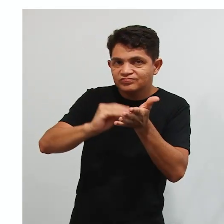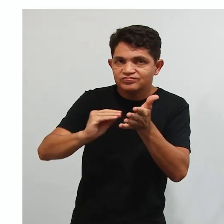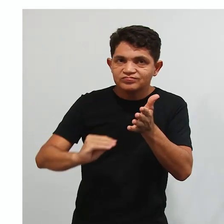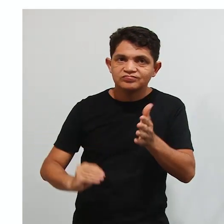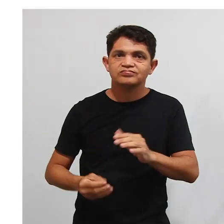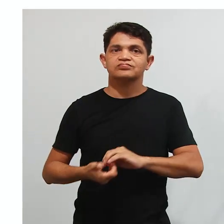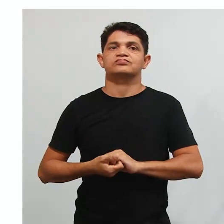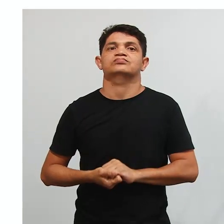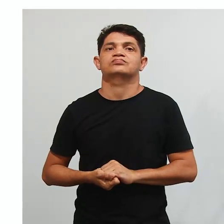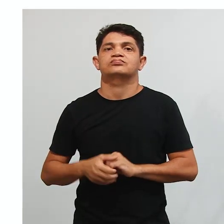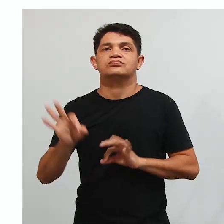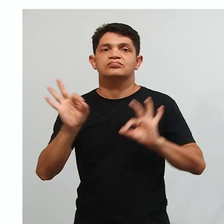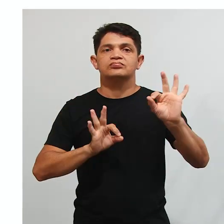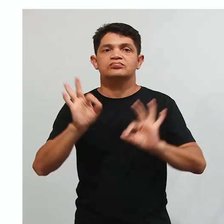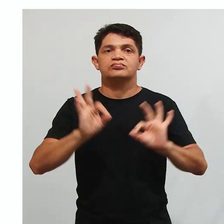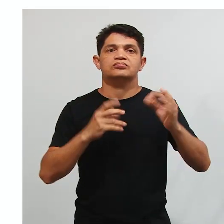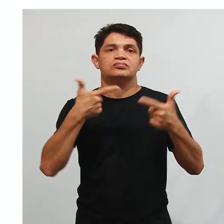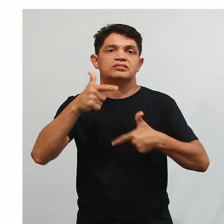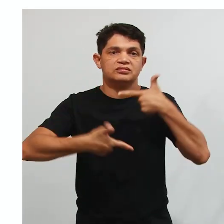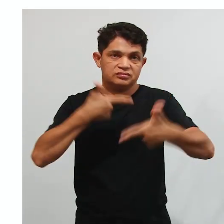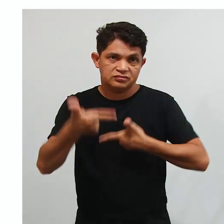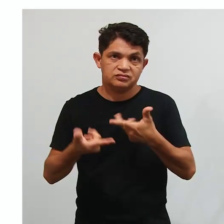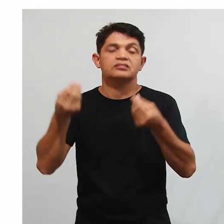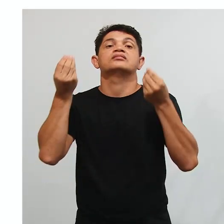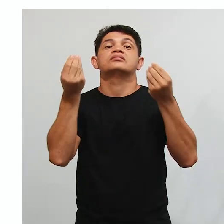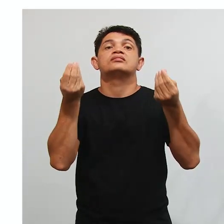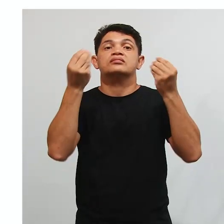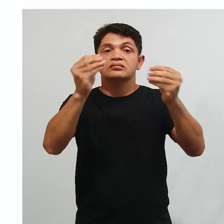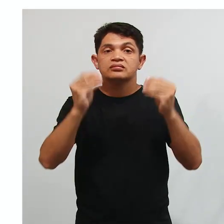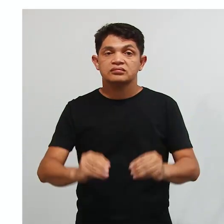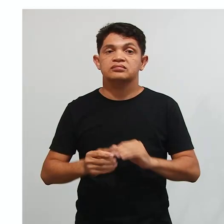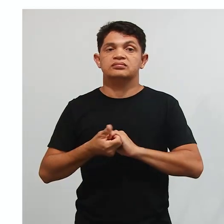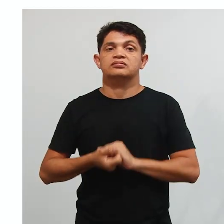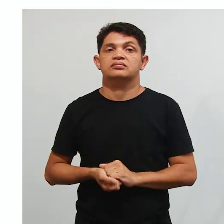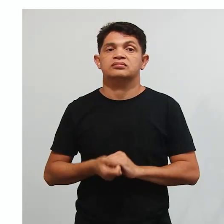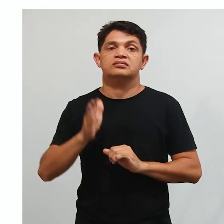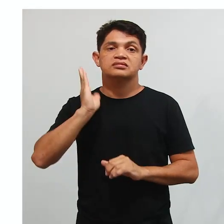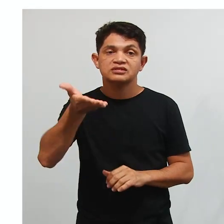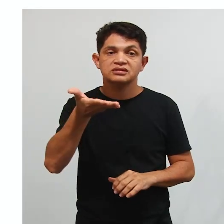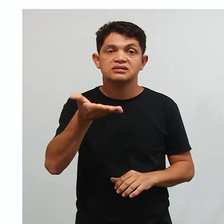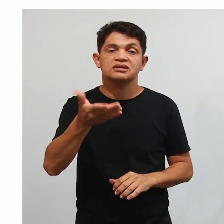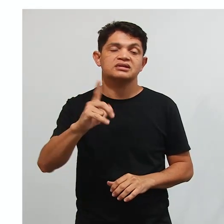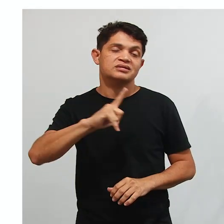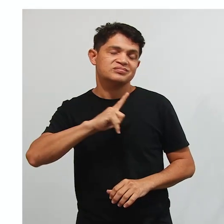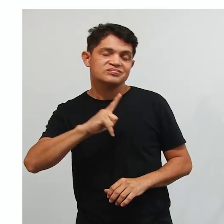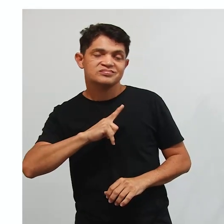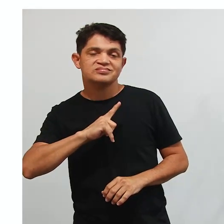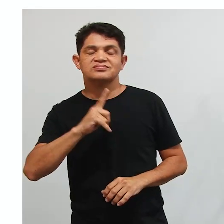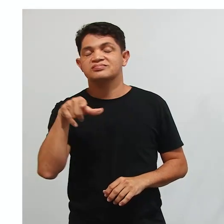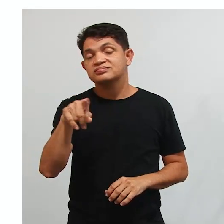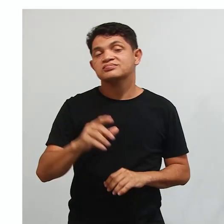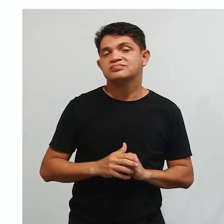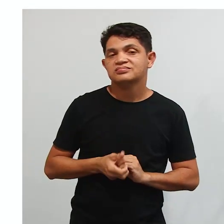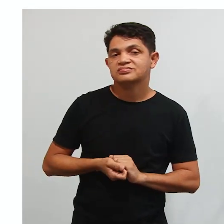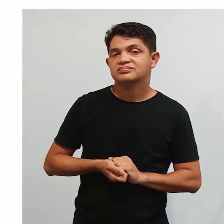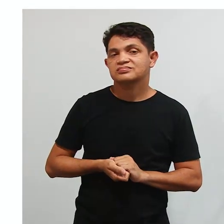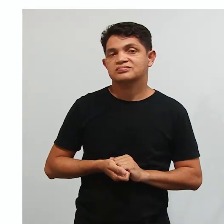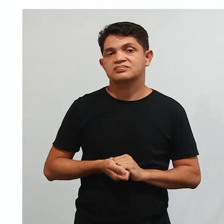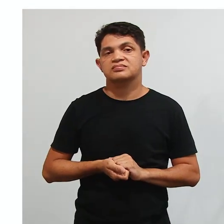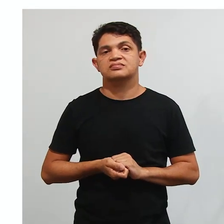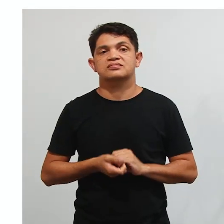ela vai trabal apesar de trabalhar de forma básica ela já já tem ali uma